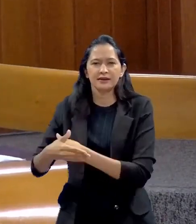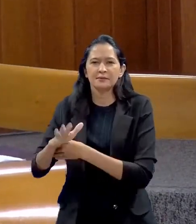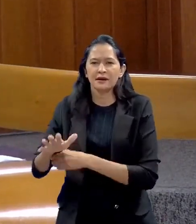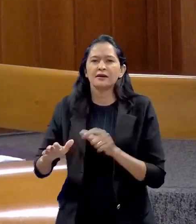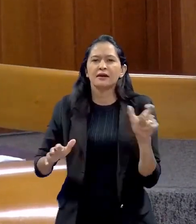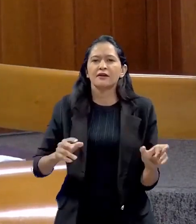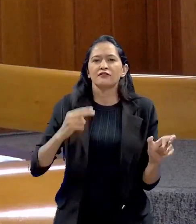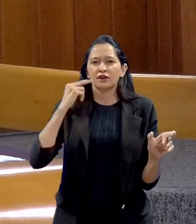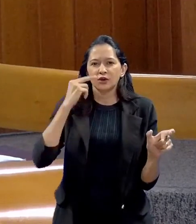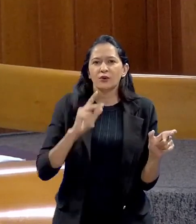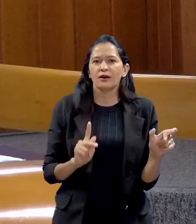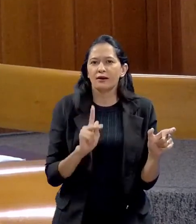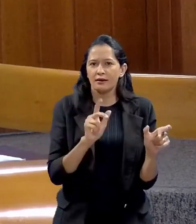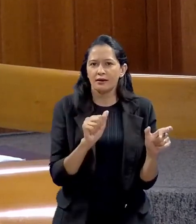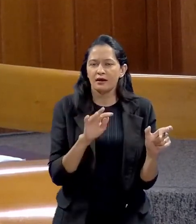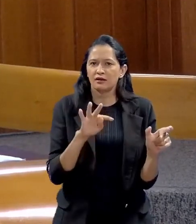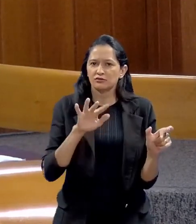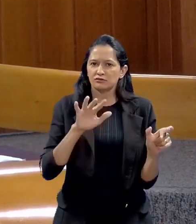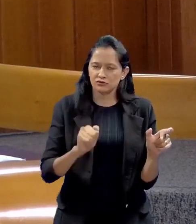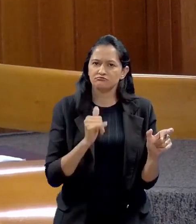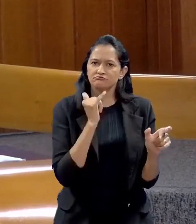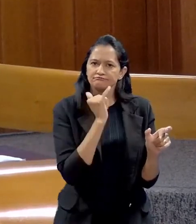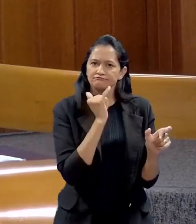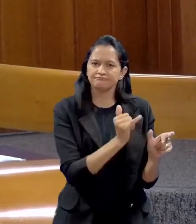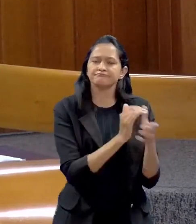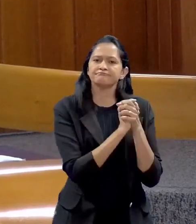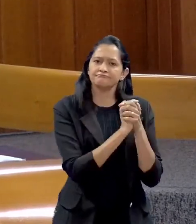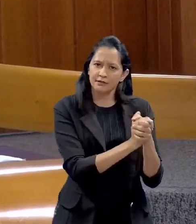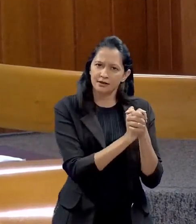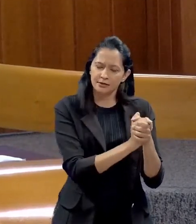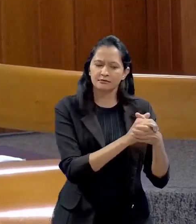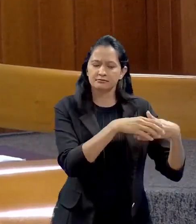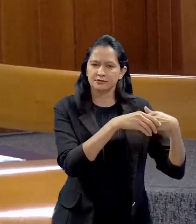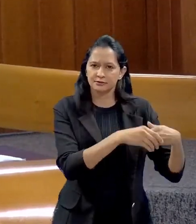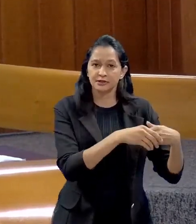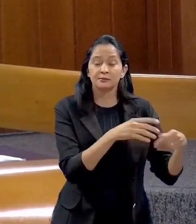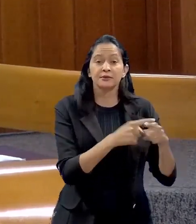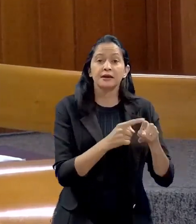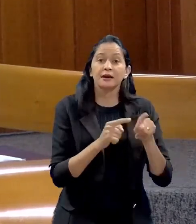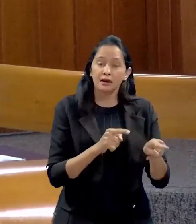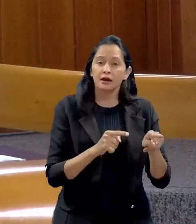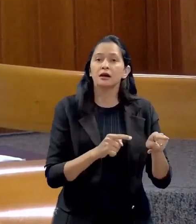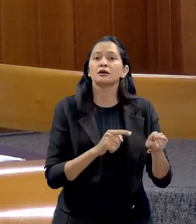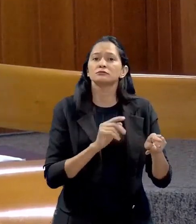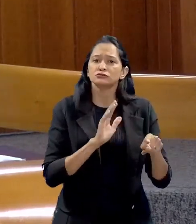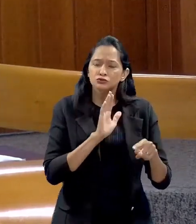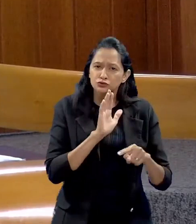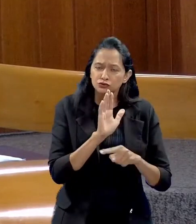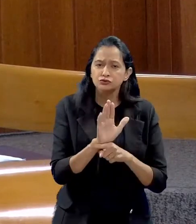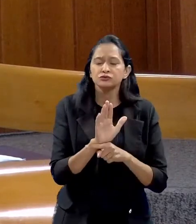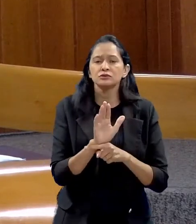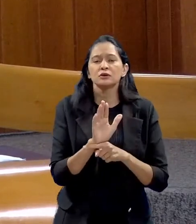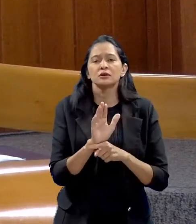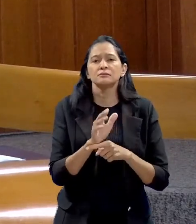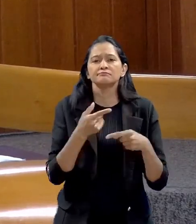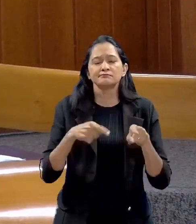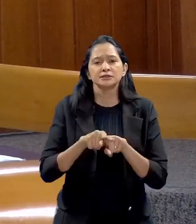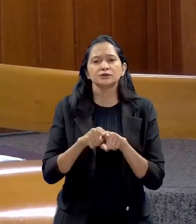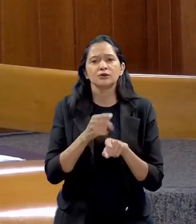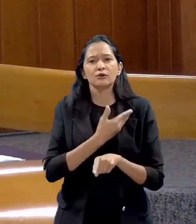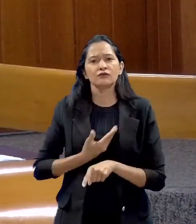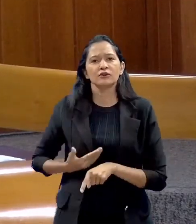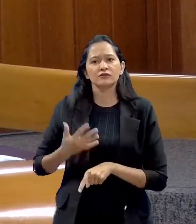vereadora Kátia. A vereadora Kátia, que está junto com o governo federal, tentando